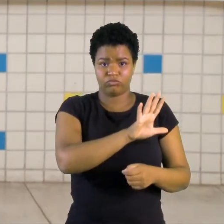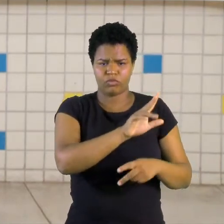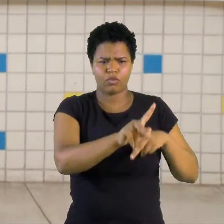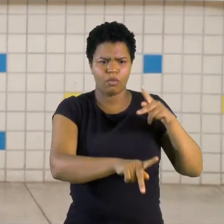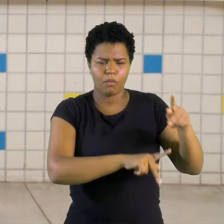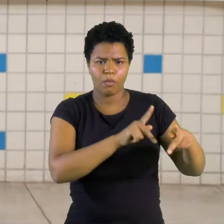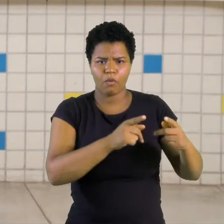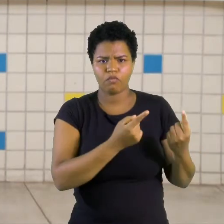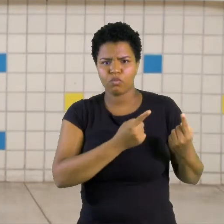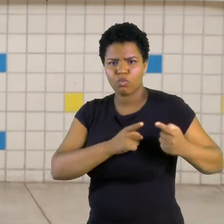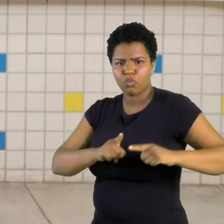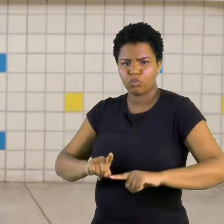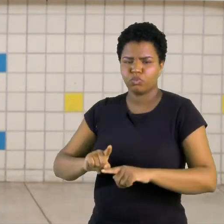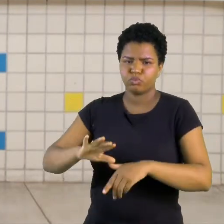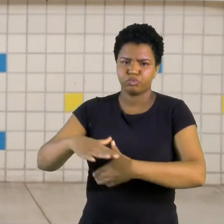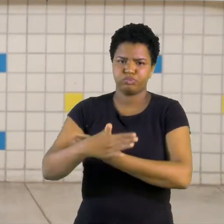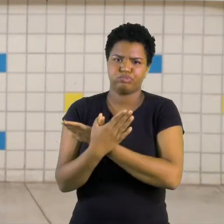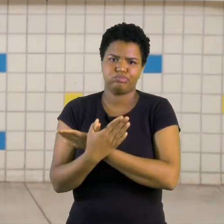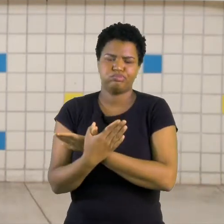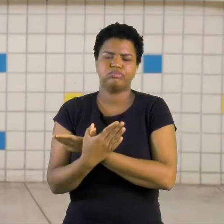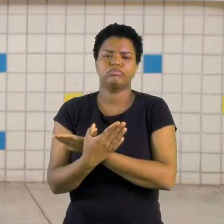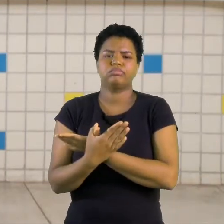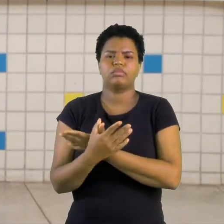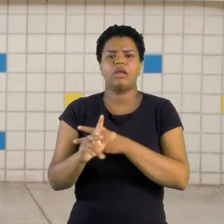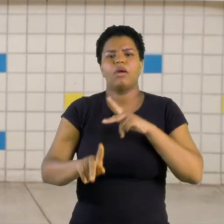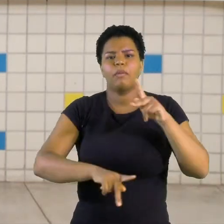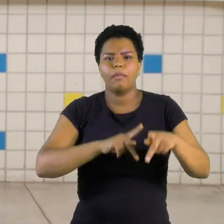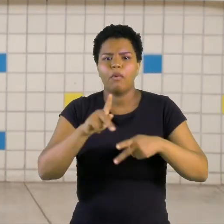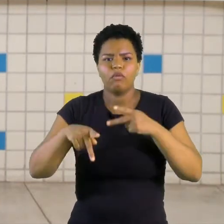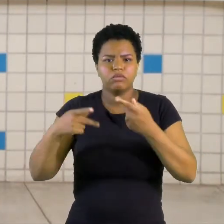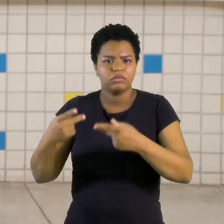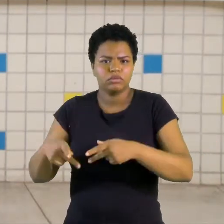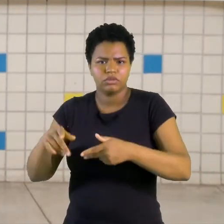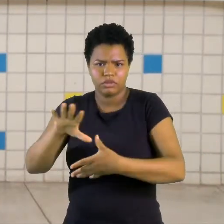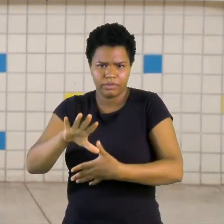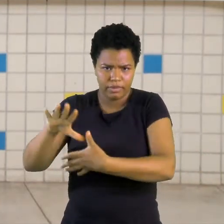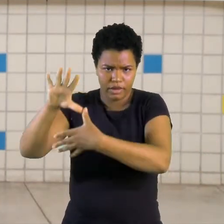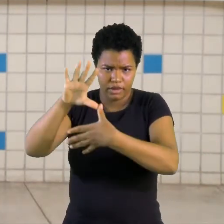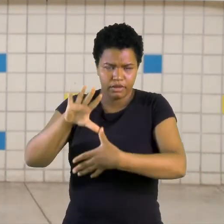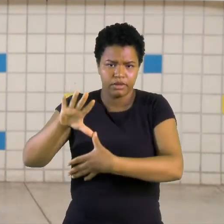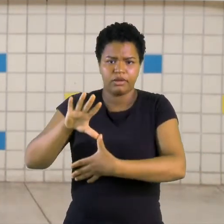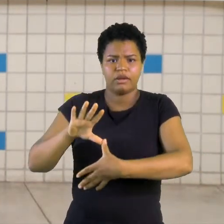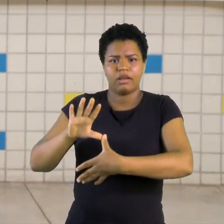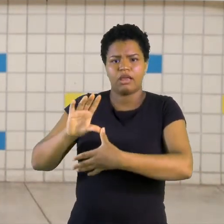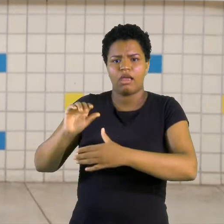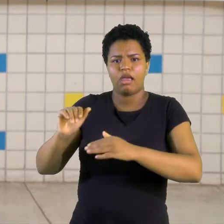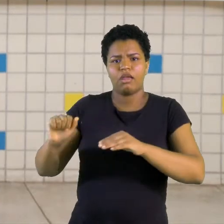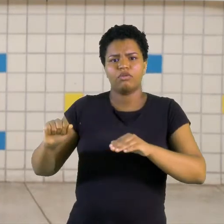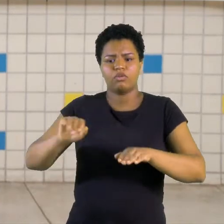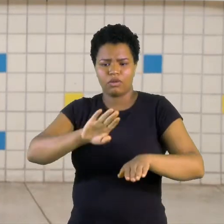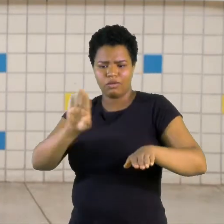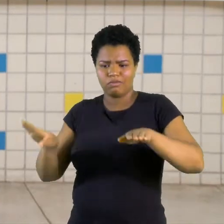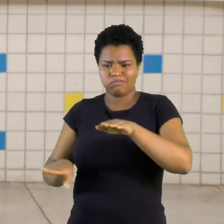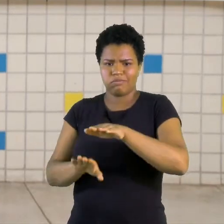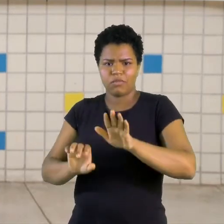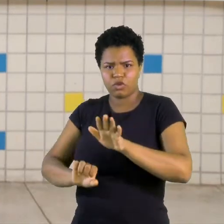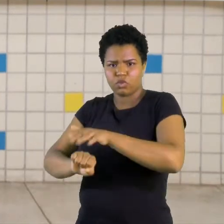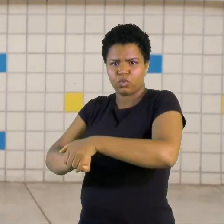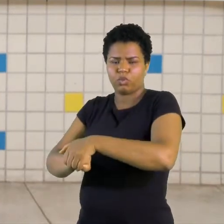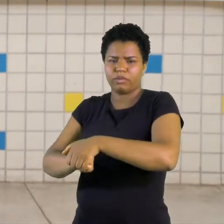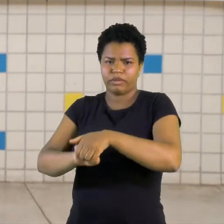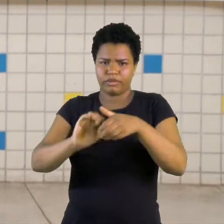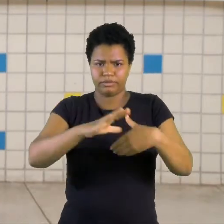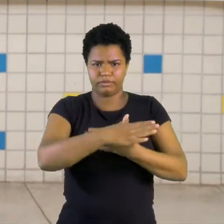inimigos dos astecas. Existiam povos nativos aqui na América, que eram subjugados, eram dominados pelos astecas. Por